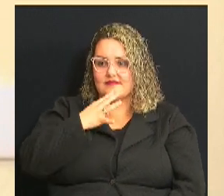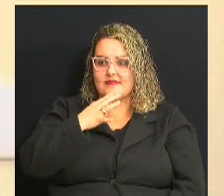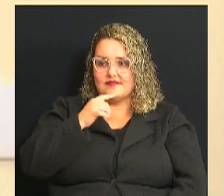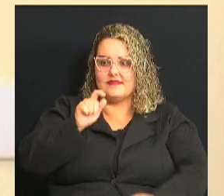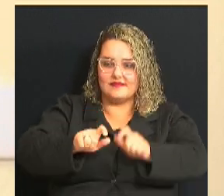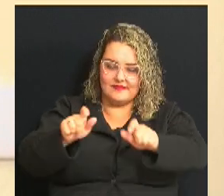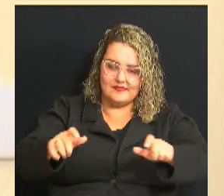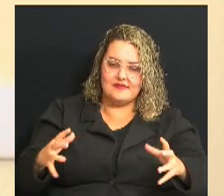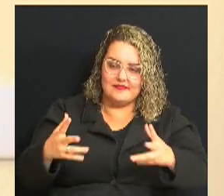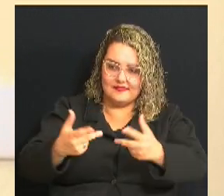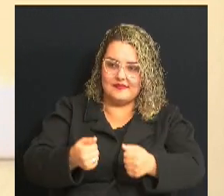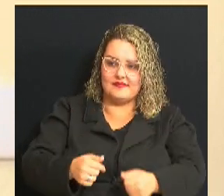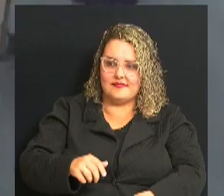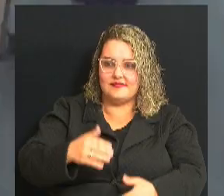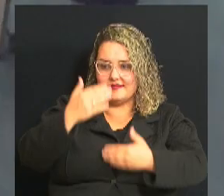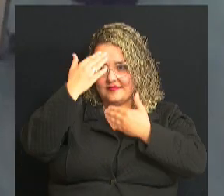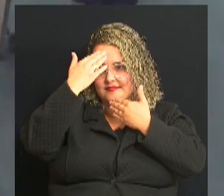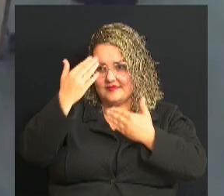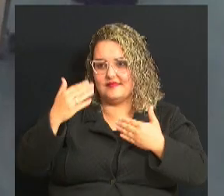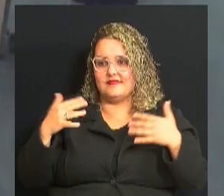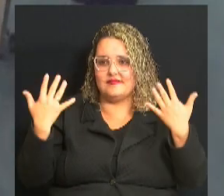essas pessoas. Muito obrigado.